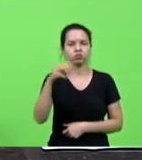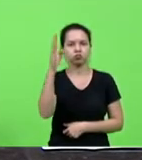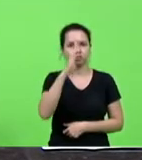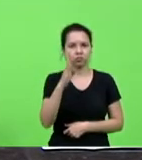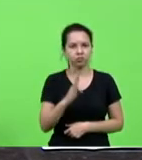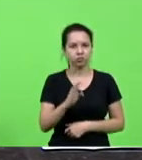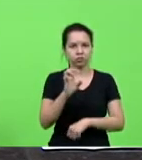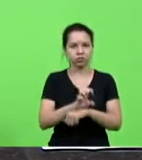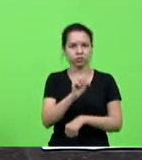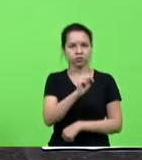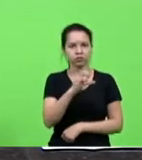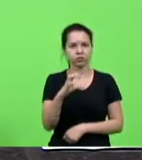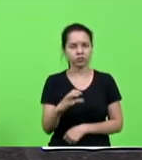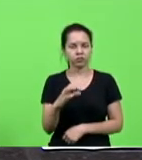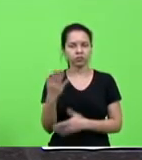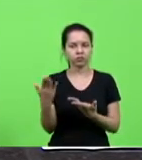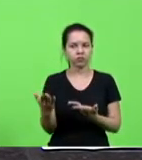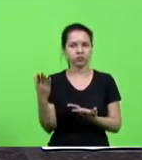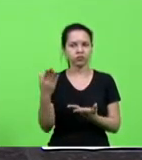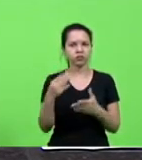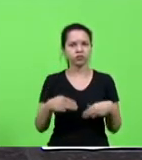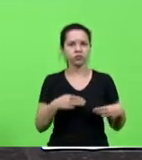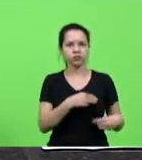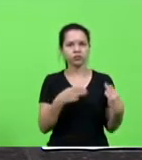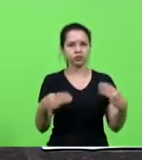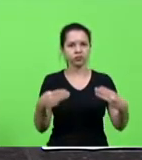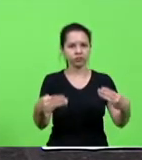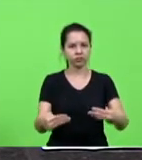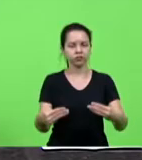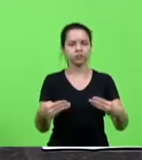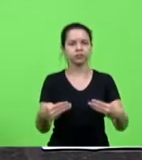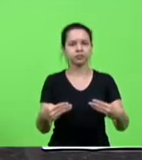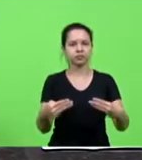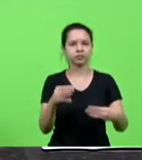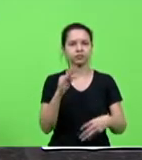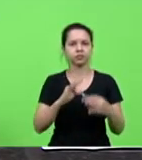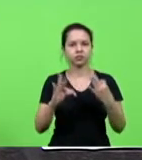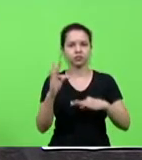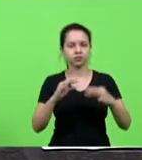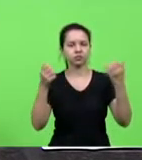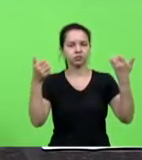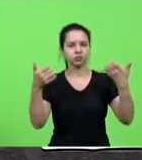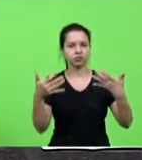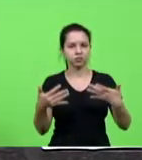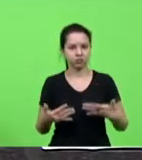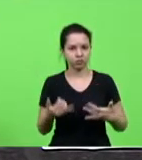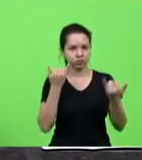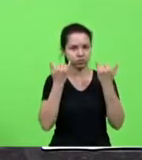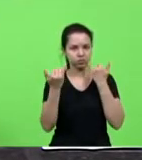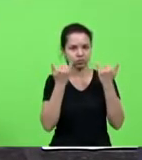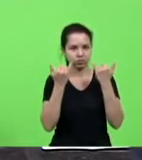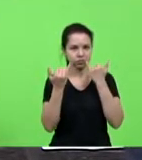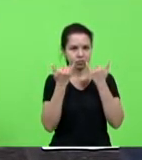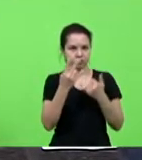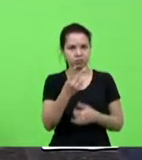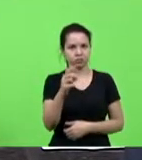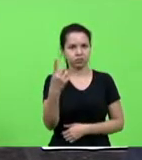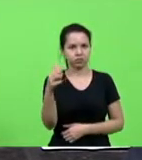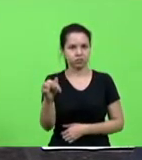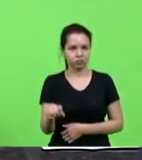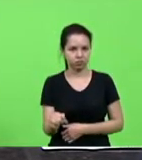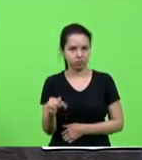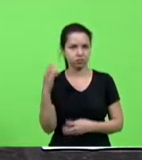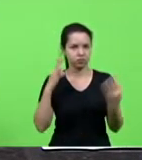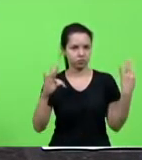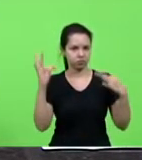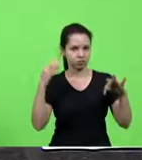Ministério do Turismo, só em 2017, senhor presidente, por exemplo, O turismo religioso movimentou mais de